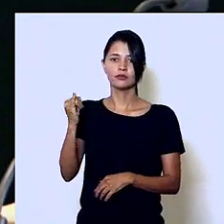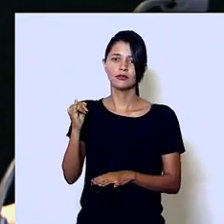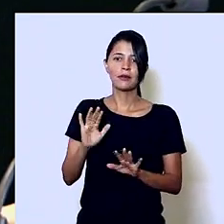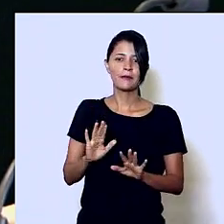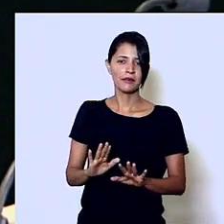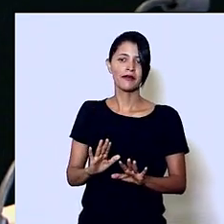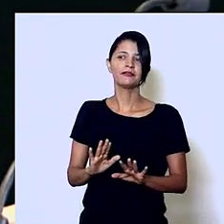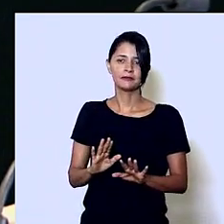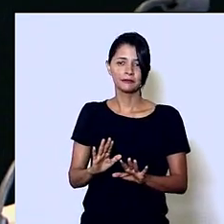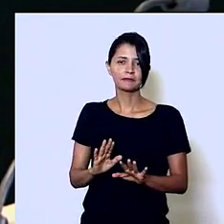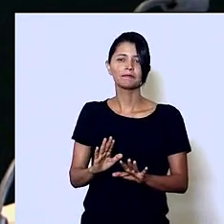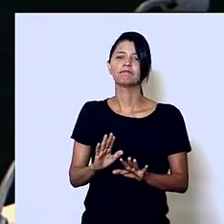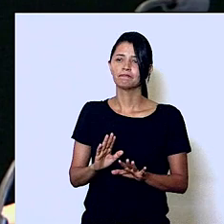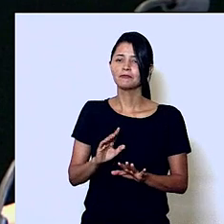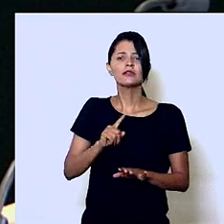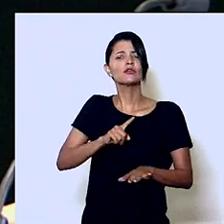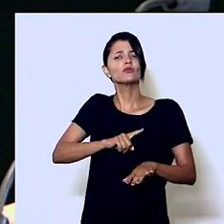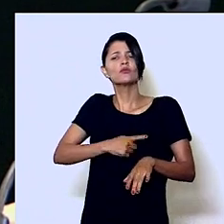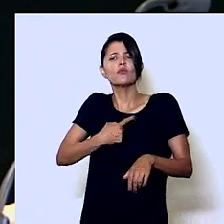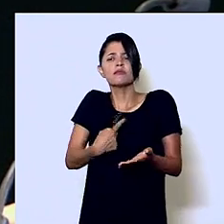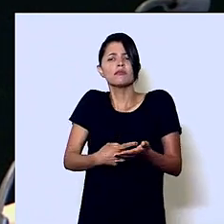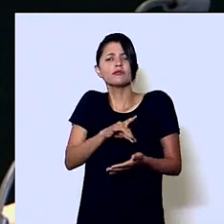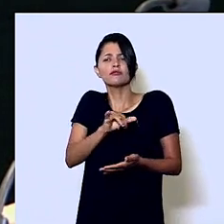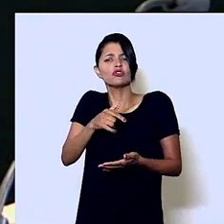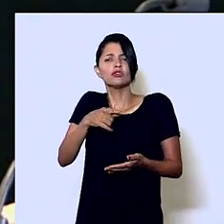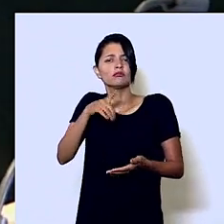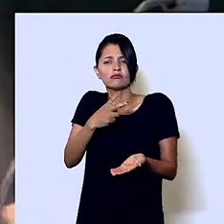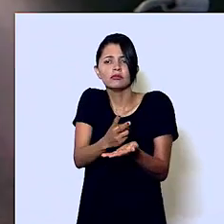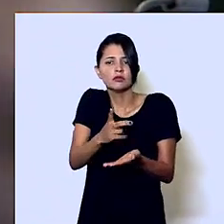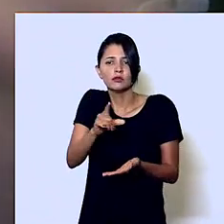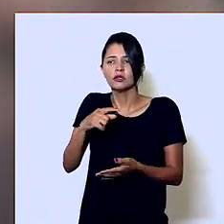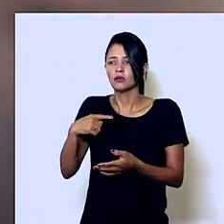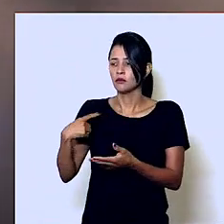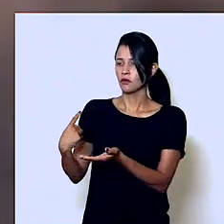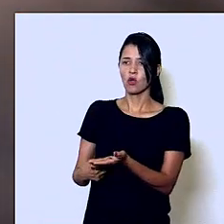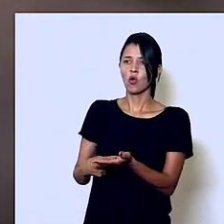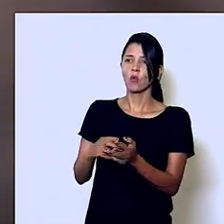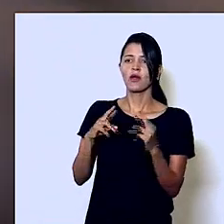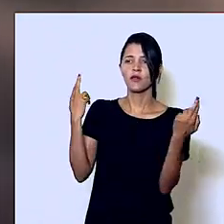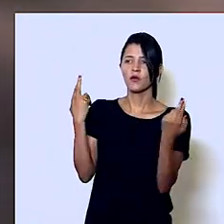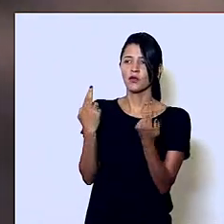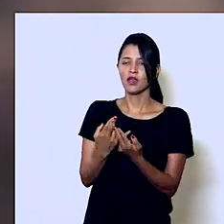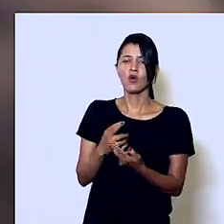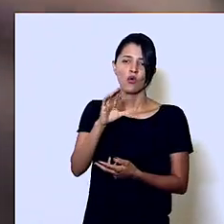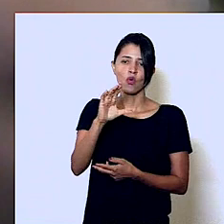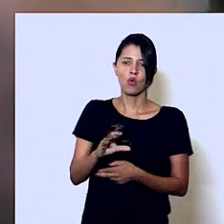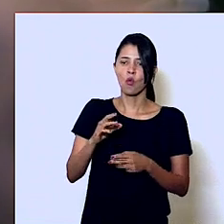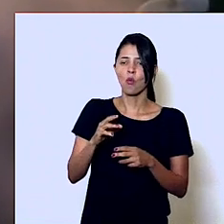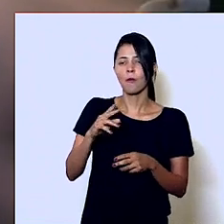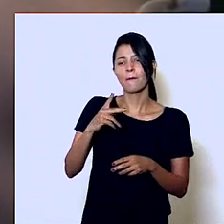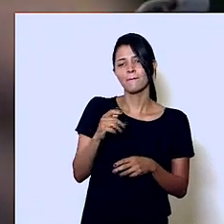mesmo dia, havia sido marcada uma reunião com o padre Caio, não sei se vocês vão se lembrar, Isabel talvez se lembre, João Pedro, que era